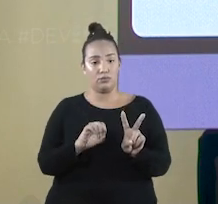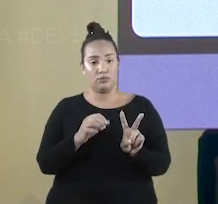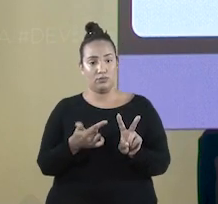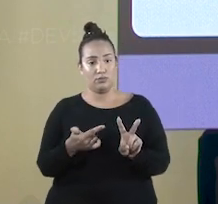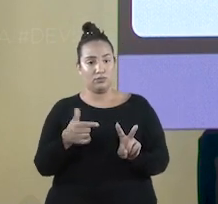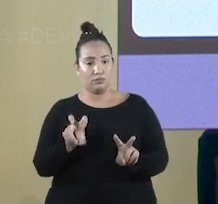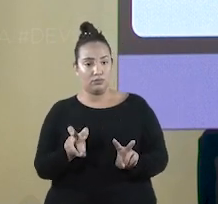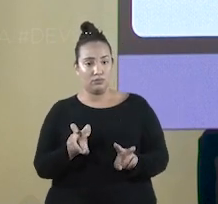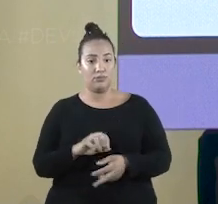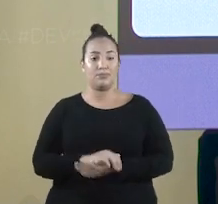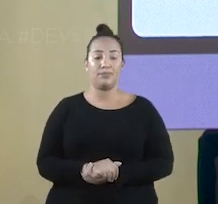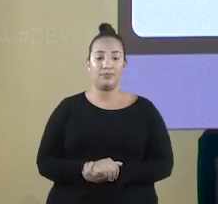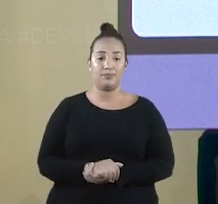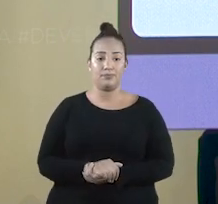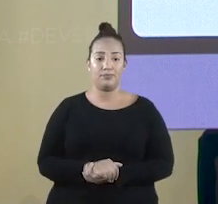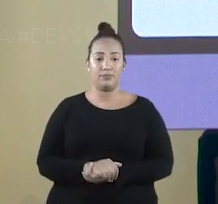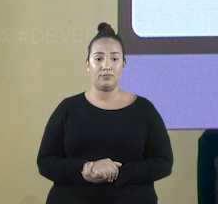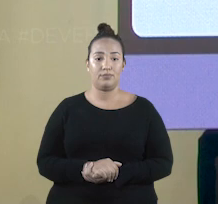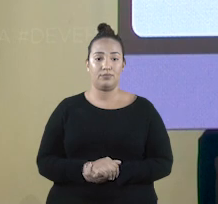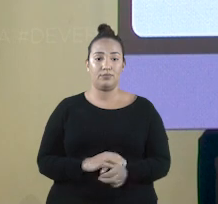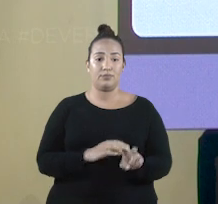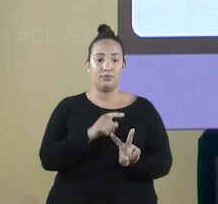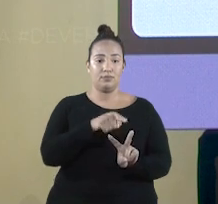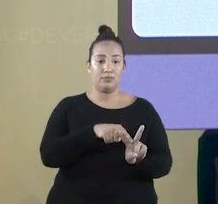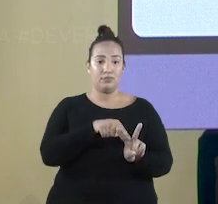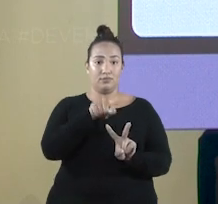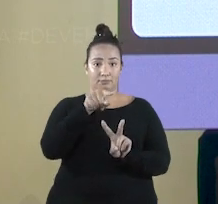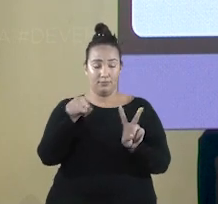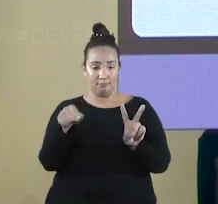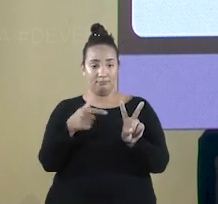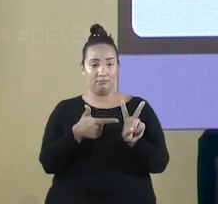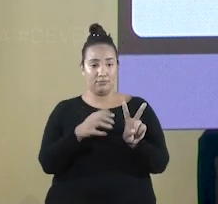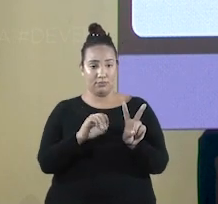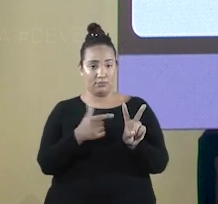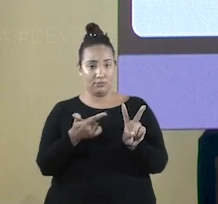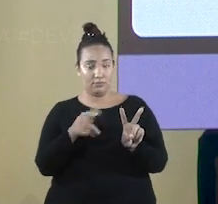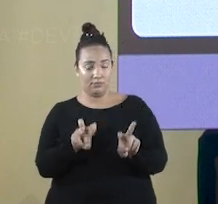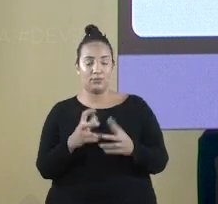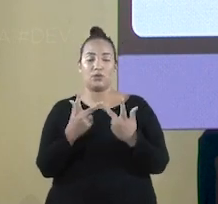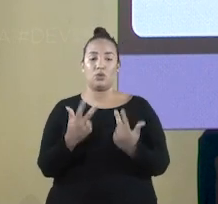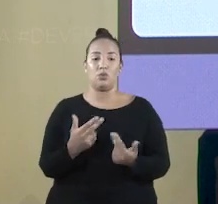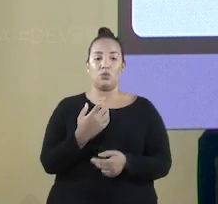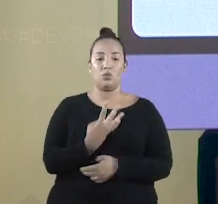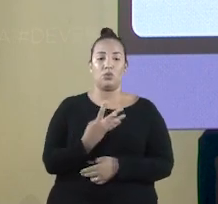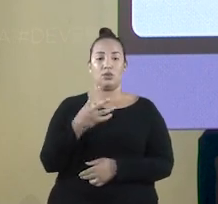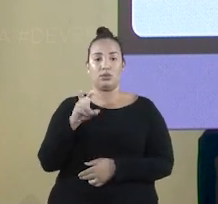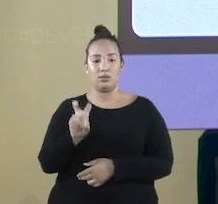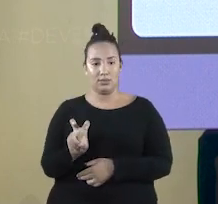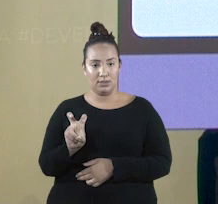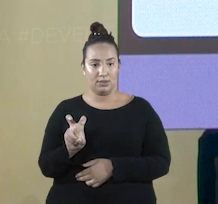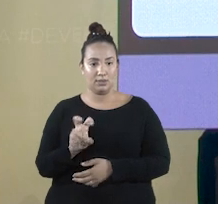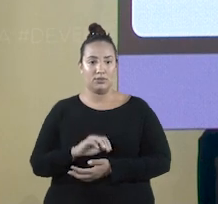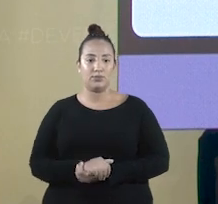de 2025. Então, raiz quadrada de 2025 é